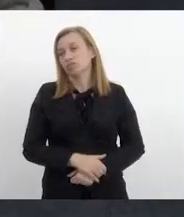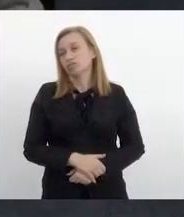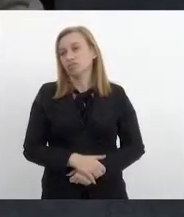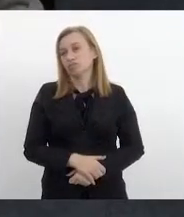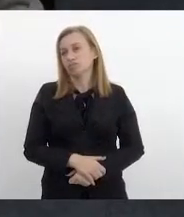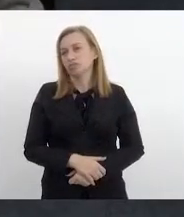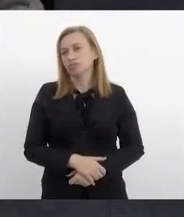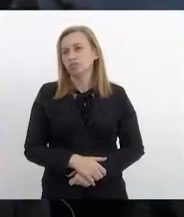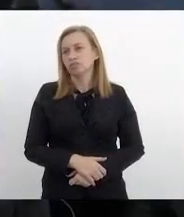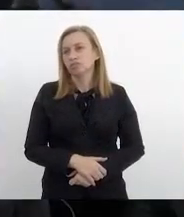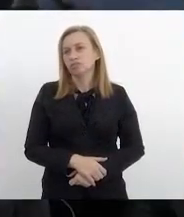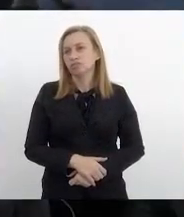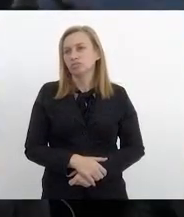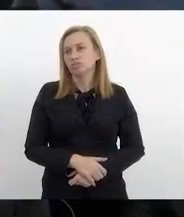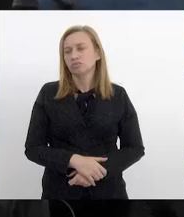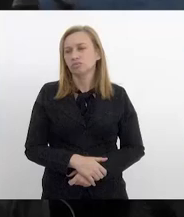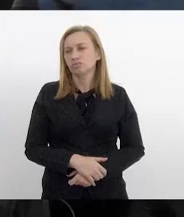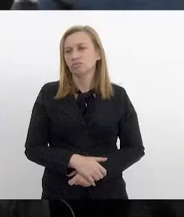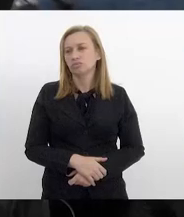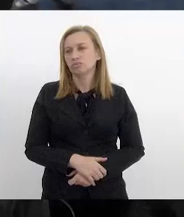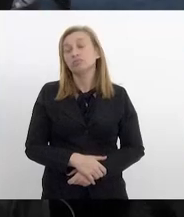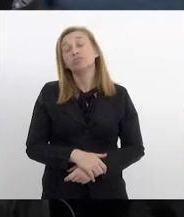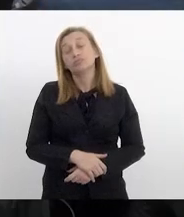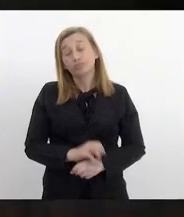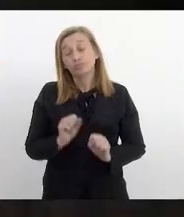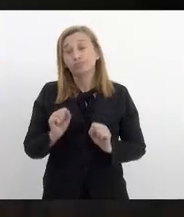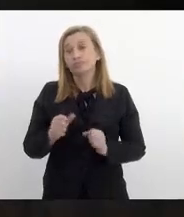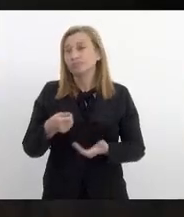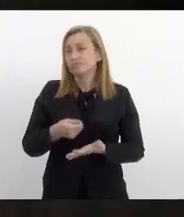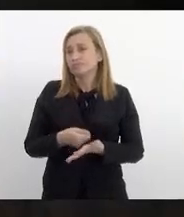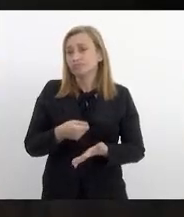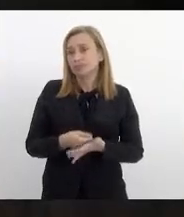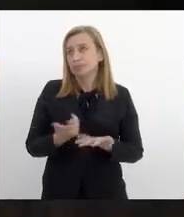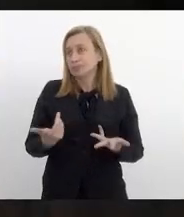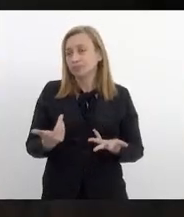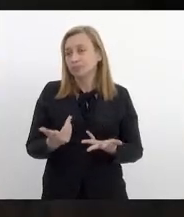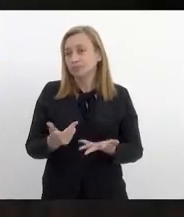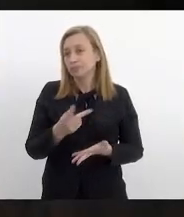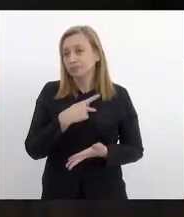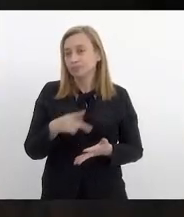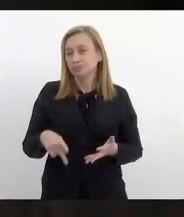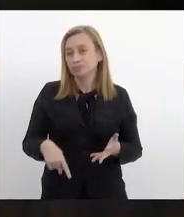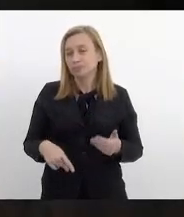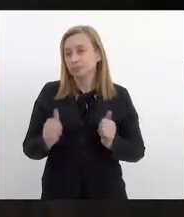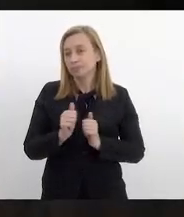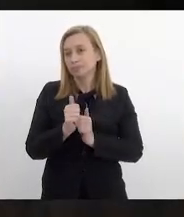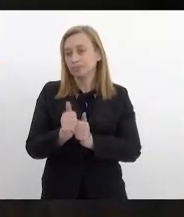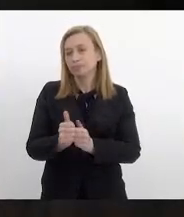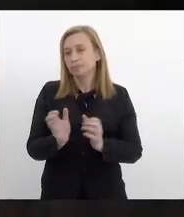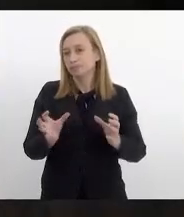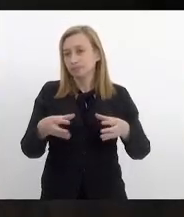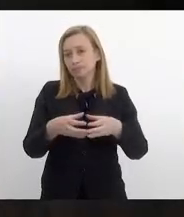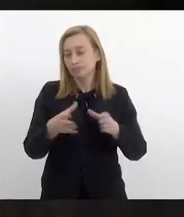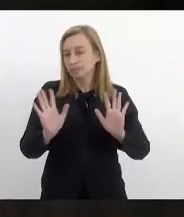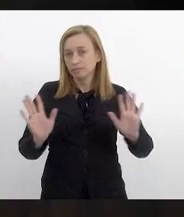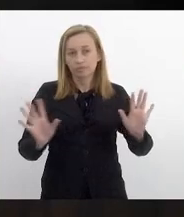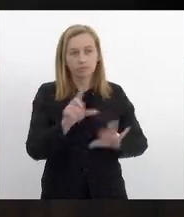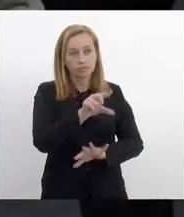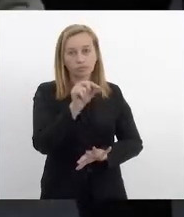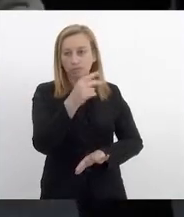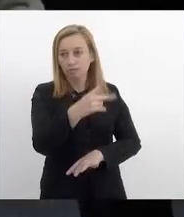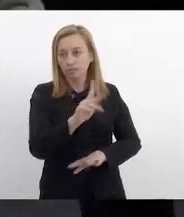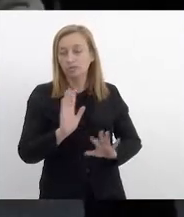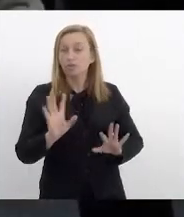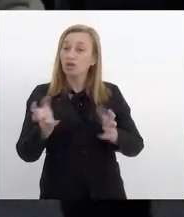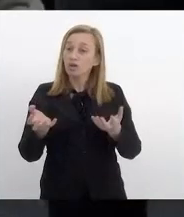Entendeu? Então, vou aqui. Mas a gente não pode exigir que o presidente ponha... O presidente da comissão dá o parecer dele aqui. Então, também.